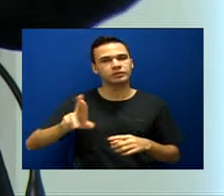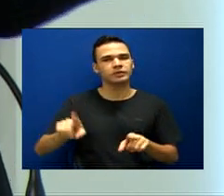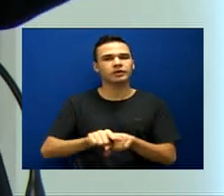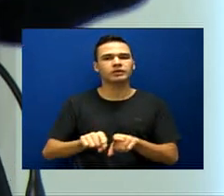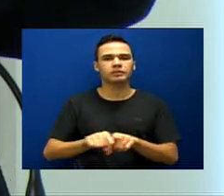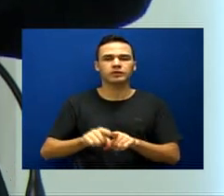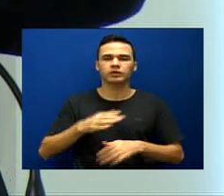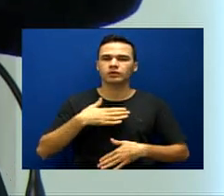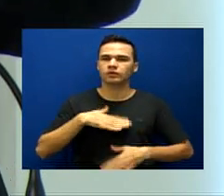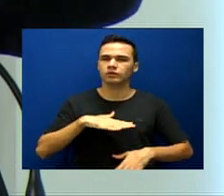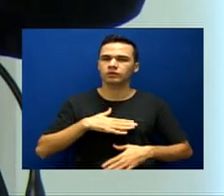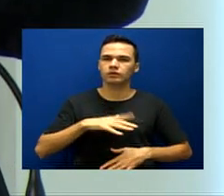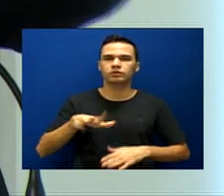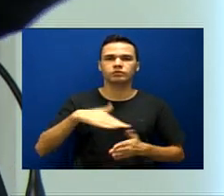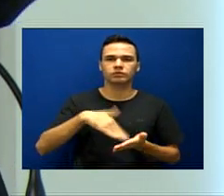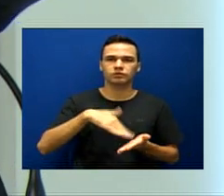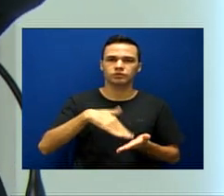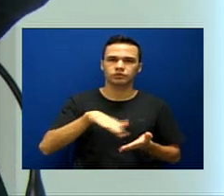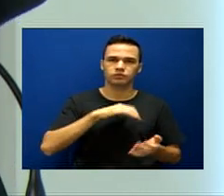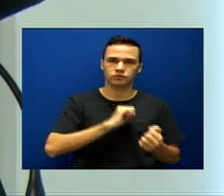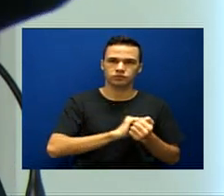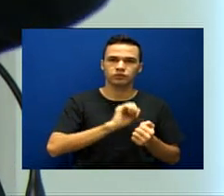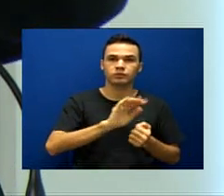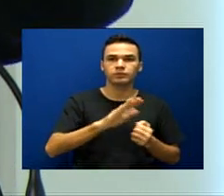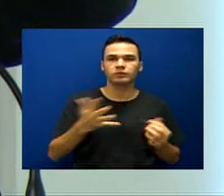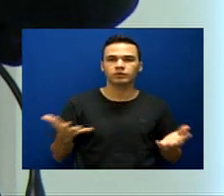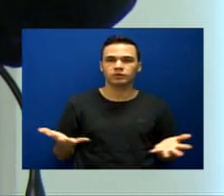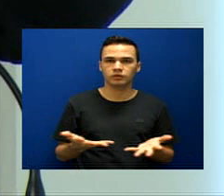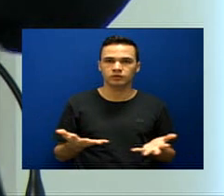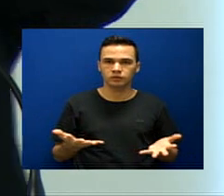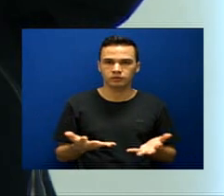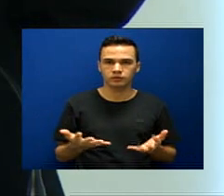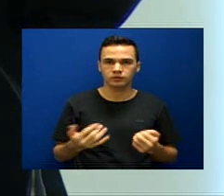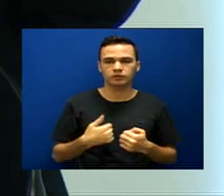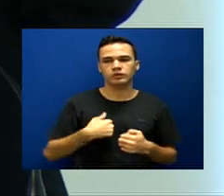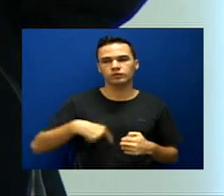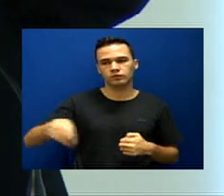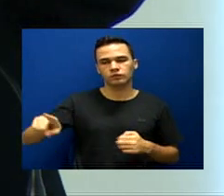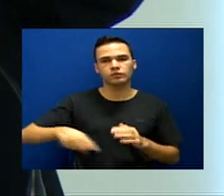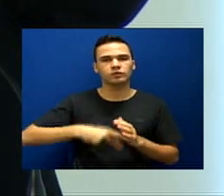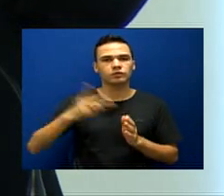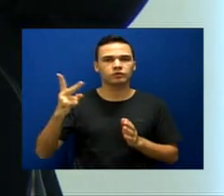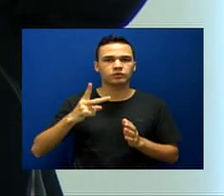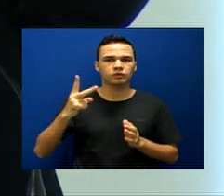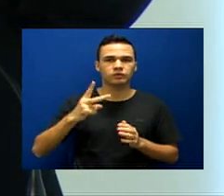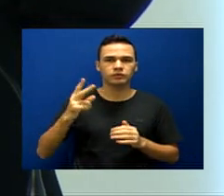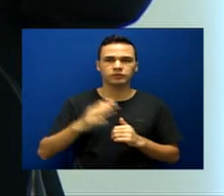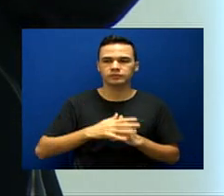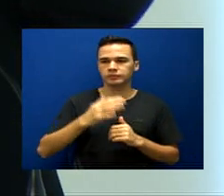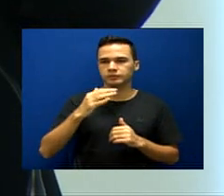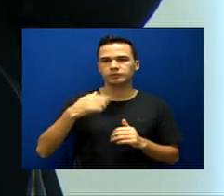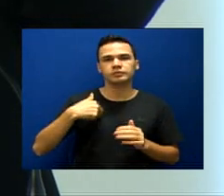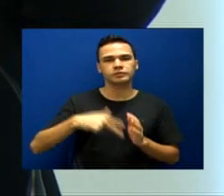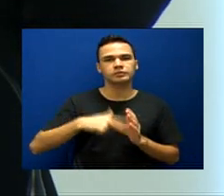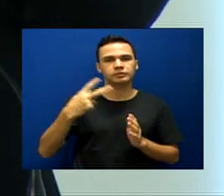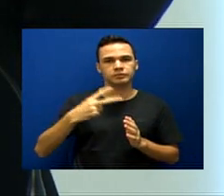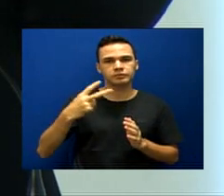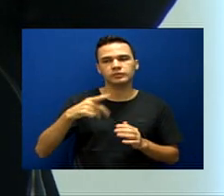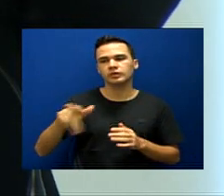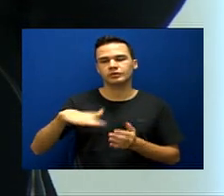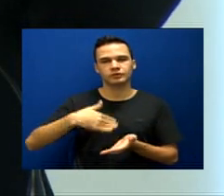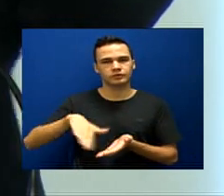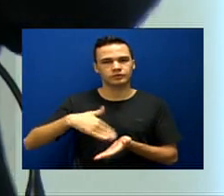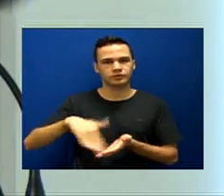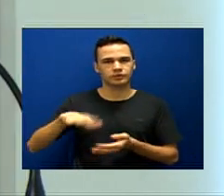mais tranquilidade junto às secretarias. Agora, recentemente, eu tive duas vezes, senhor presidente, duas vezes com o